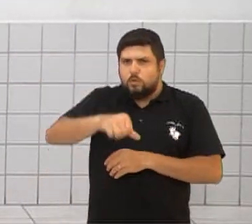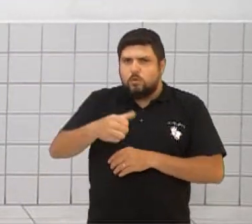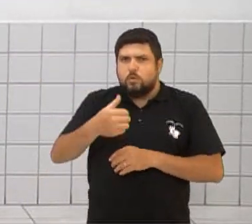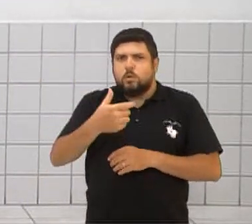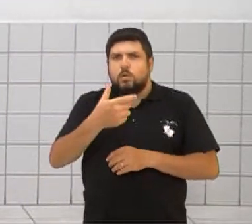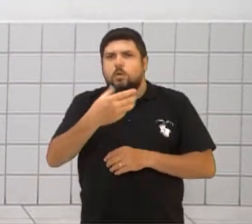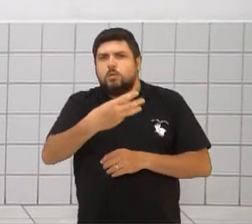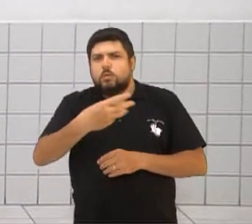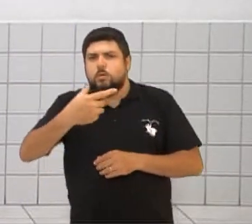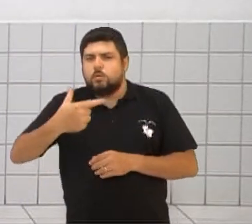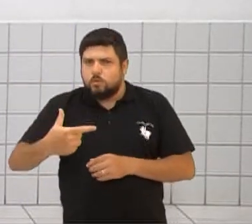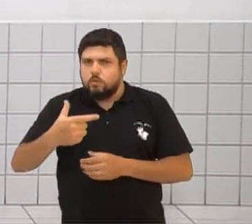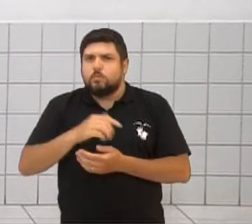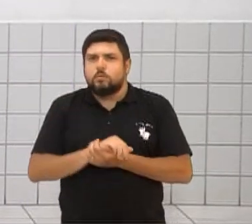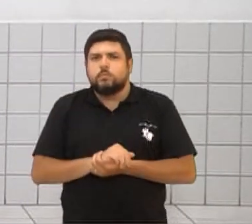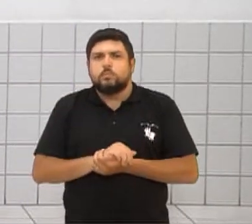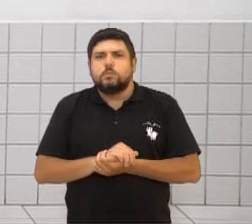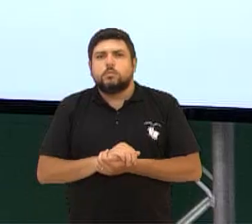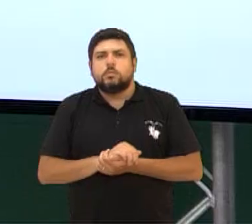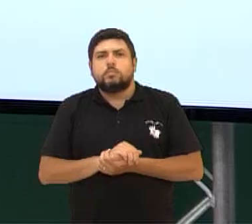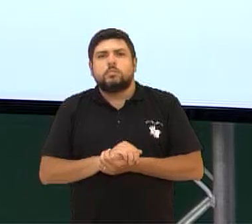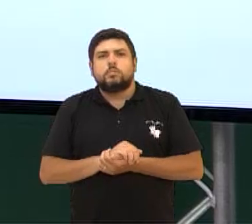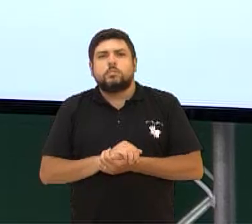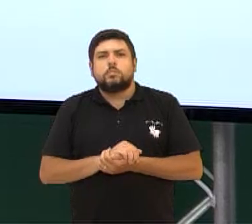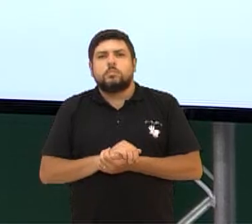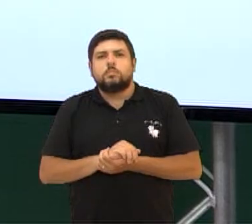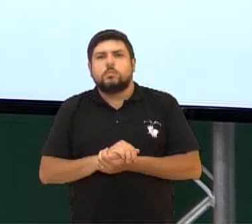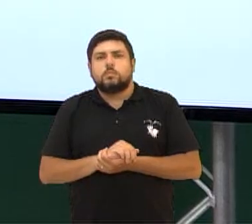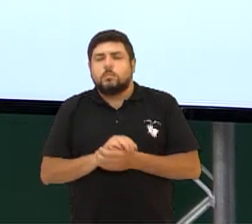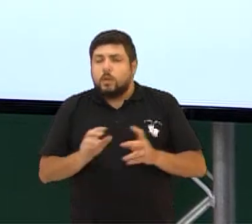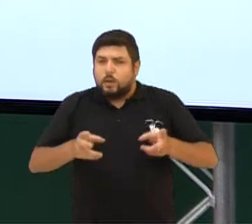Huxley. Isso, então, perfeito. Eles estão no mesmo momento